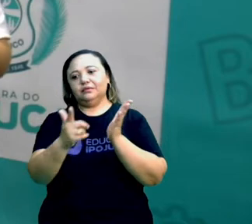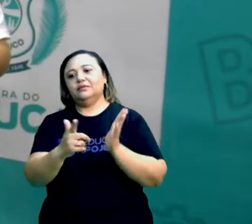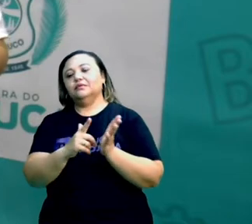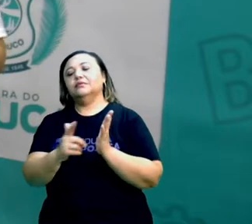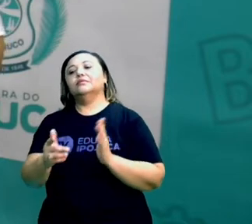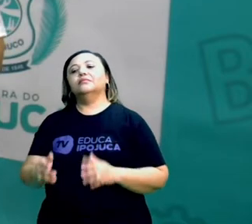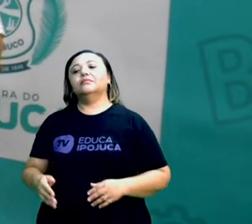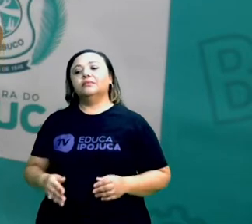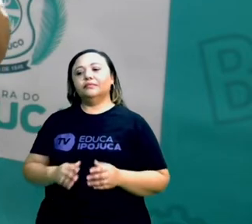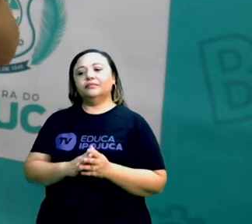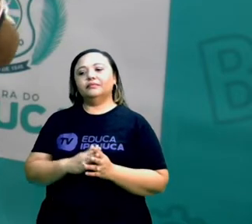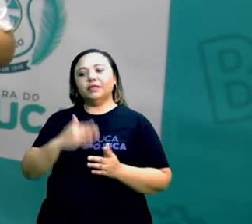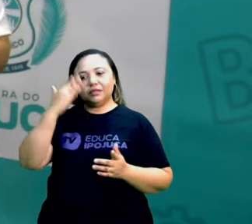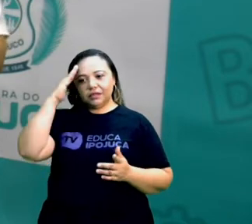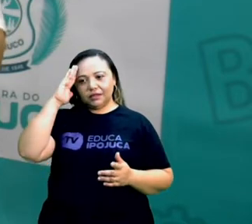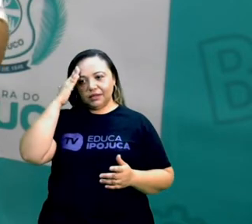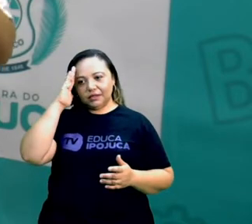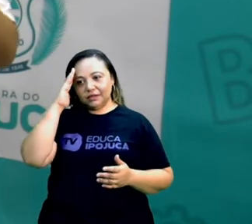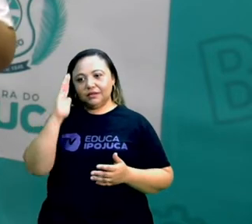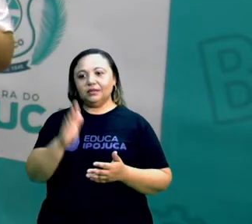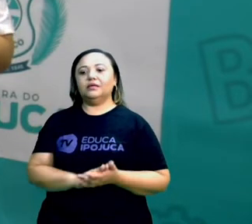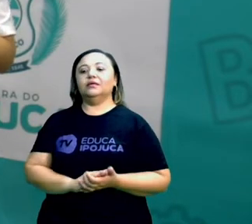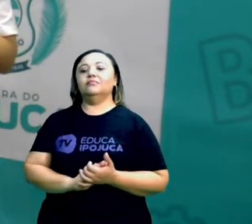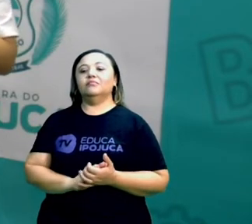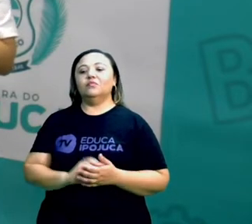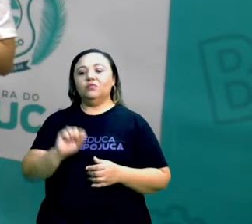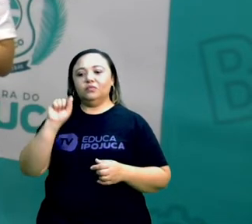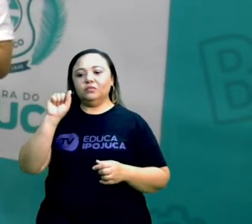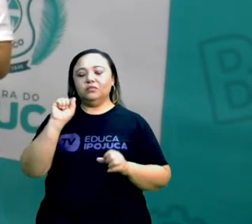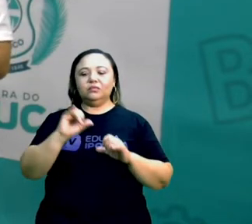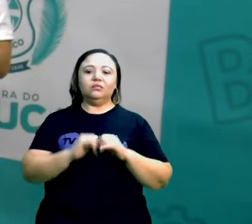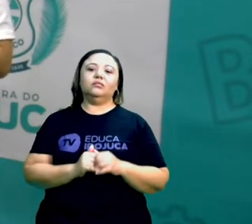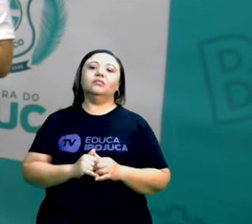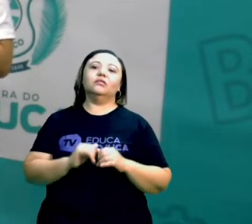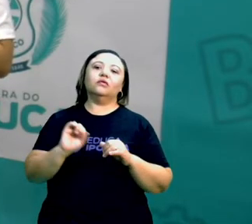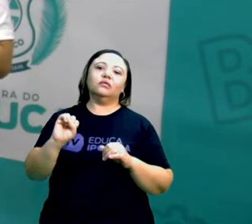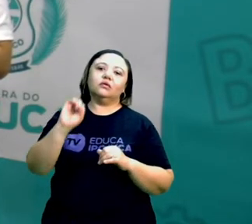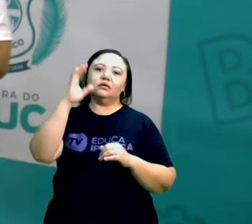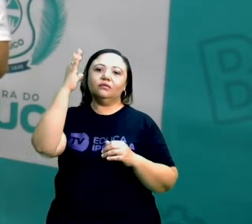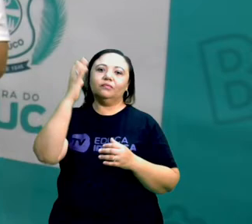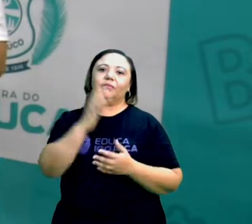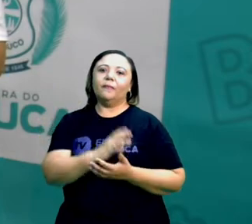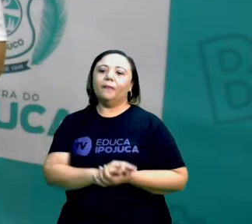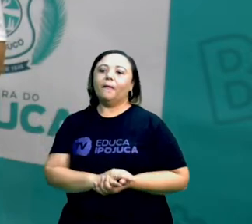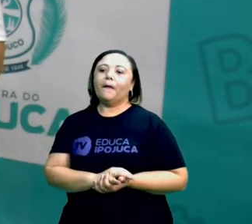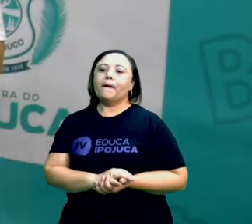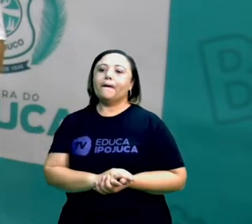sempre vão aparecer para que a gente tenha a ideia do fato como um todo.